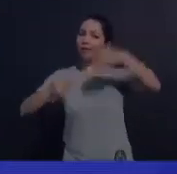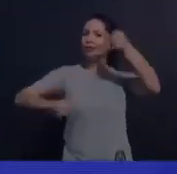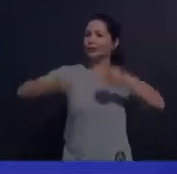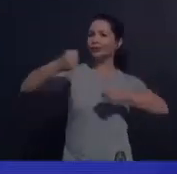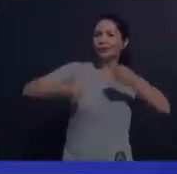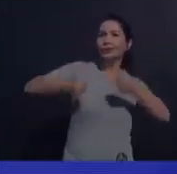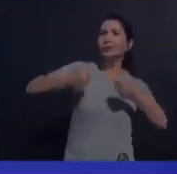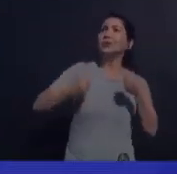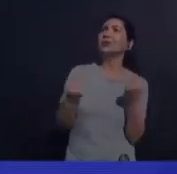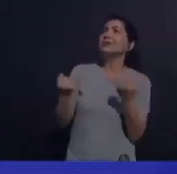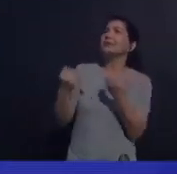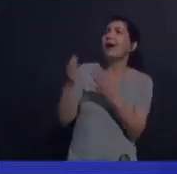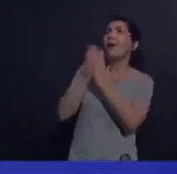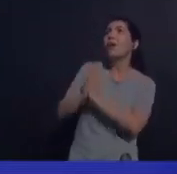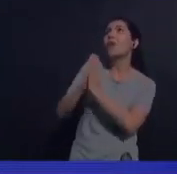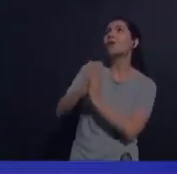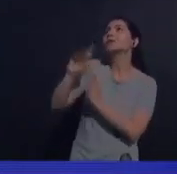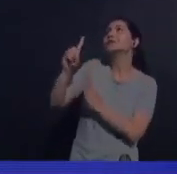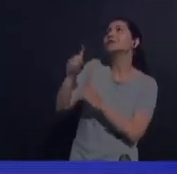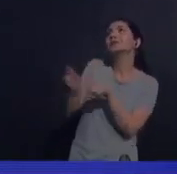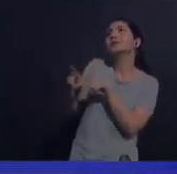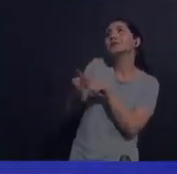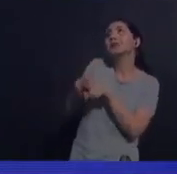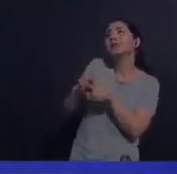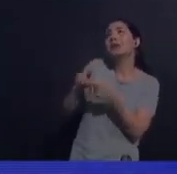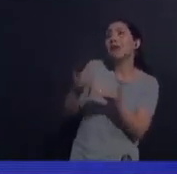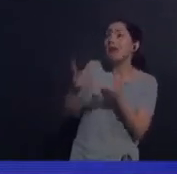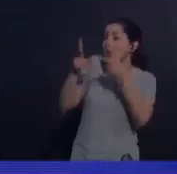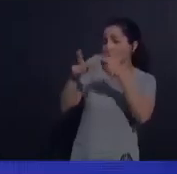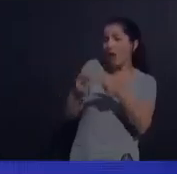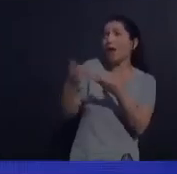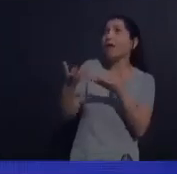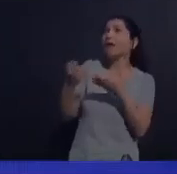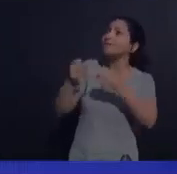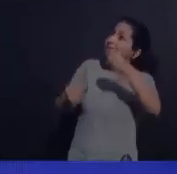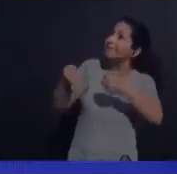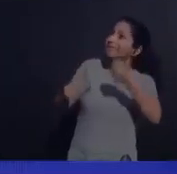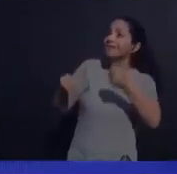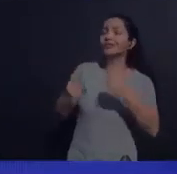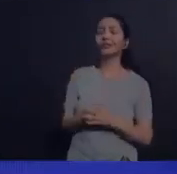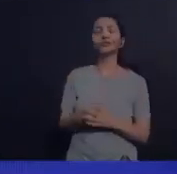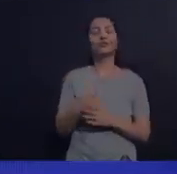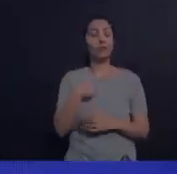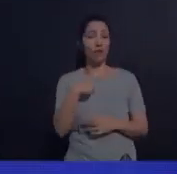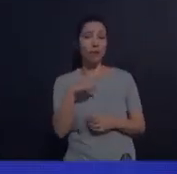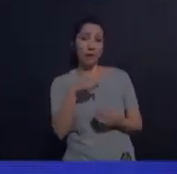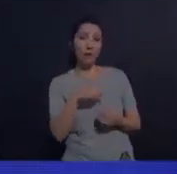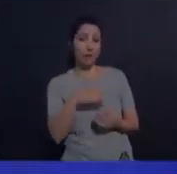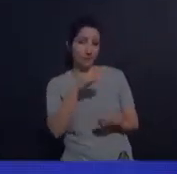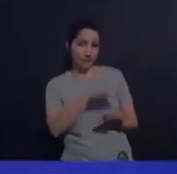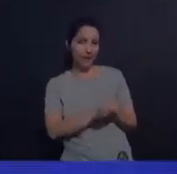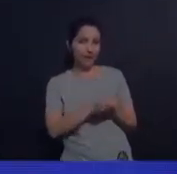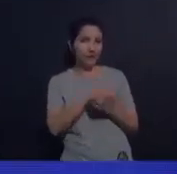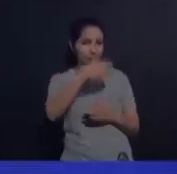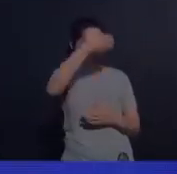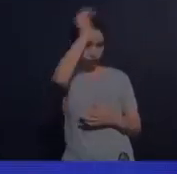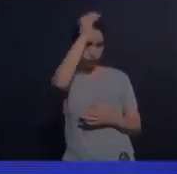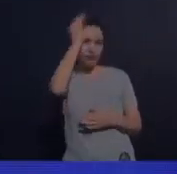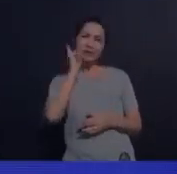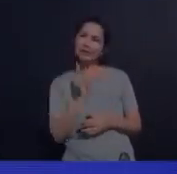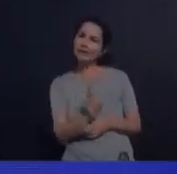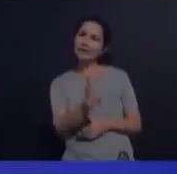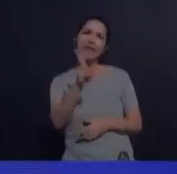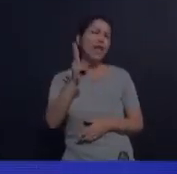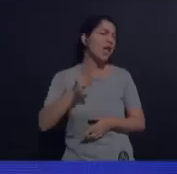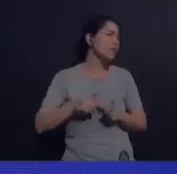ai como eu sonho um dia dirigir e o meu marido sempre viajando muito e eu a minha já tinha me